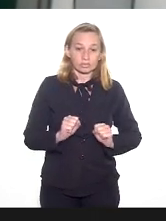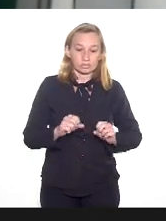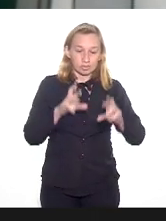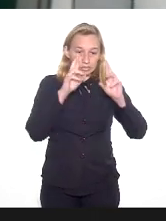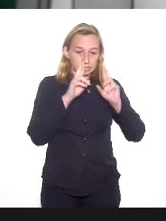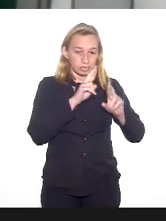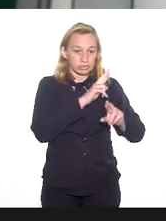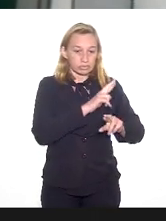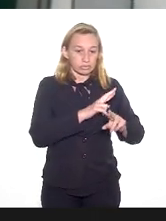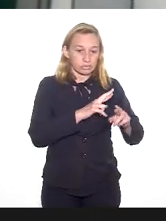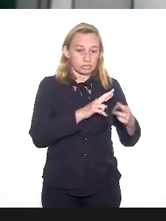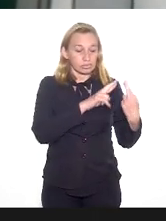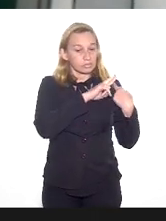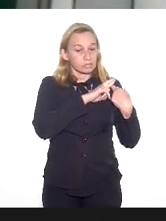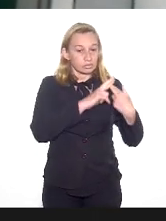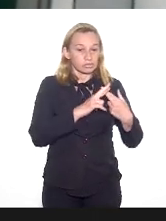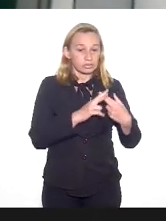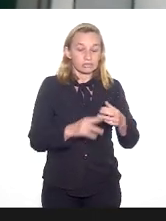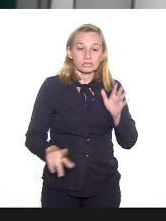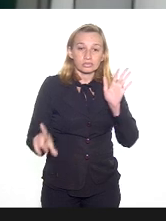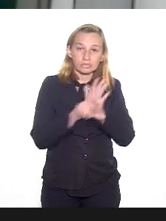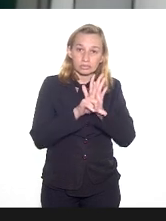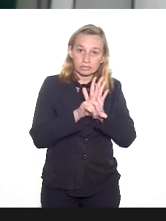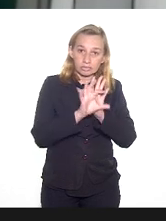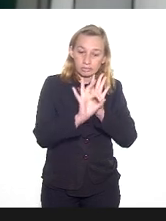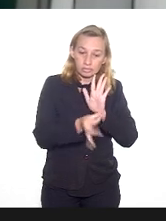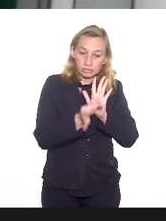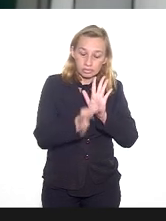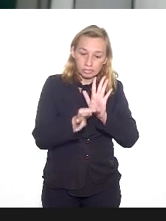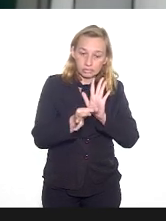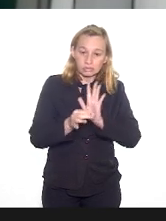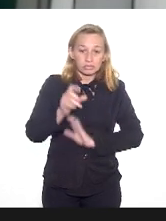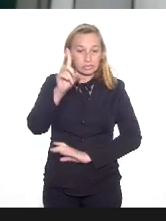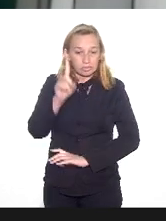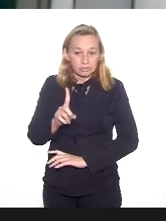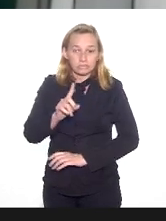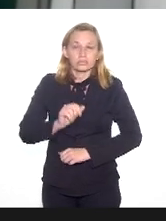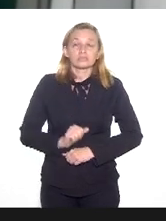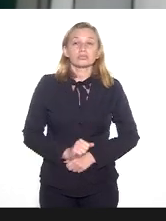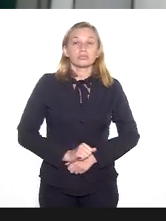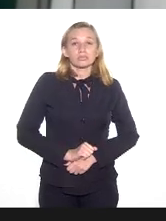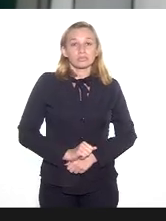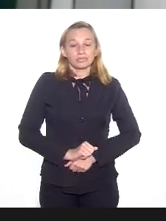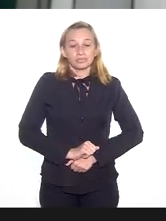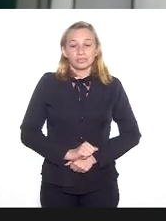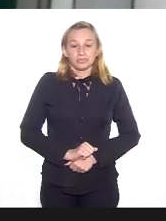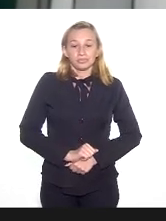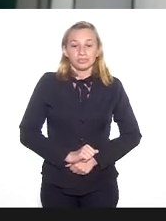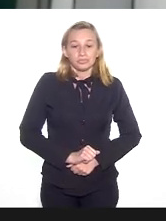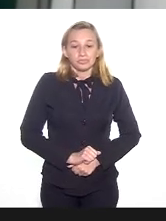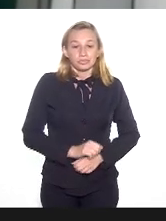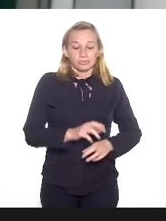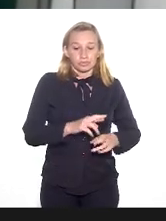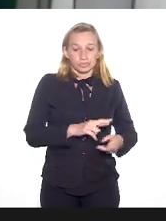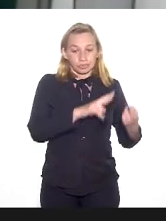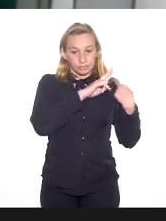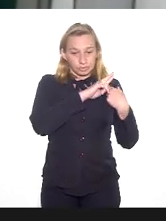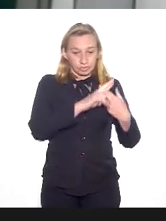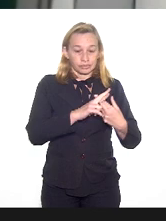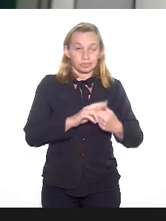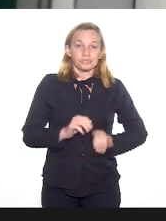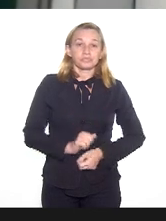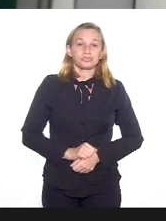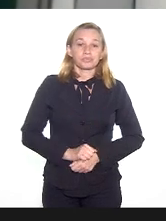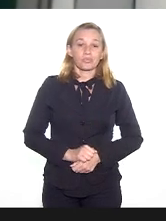forma da lei, por óbvio, né? Assegurado o amplo direito de defesa, emergência do contraditório, mas que sejam devidamente responsabilizados para que